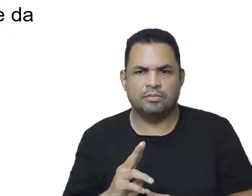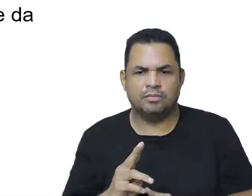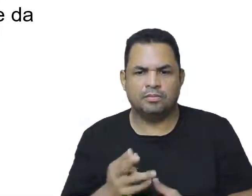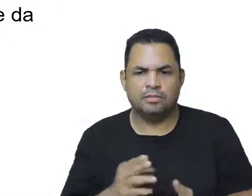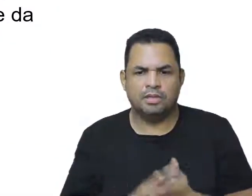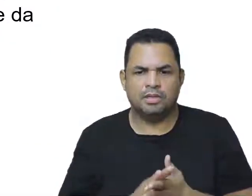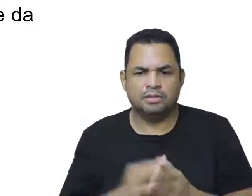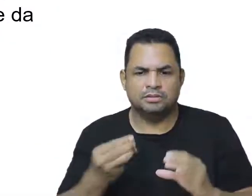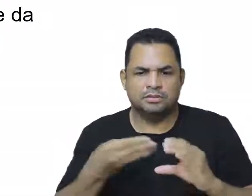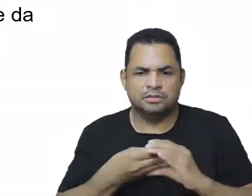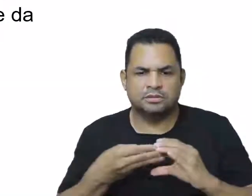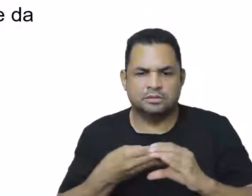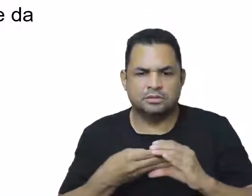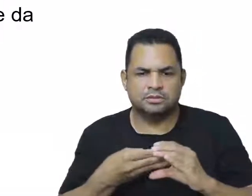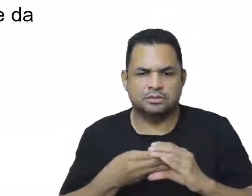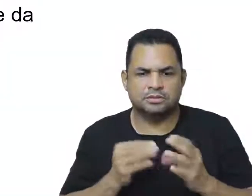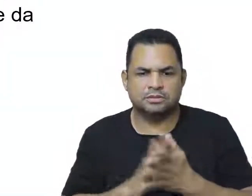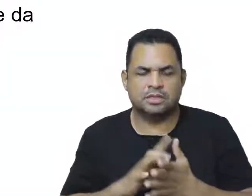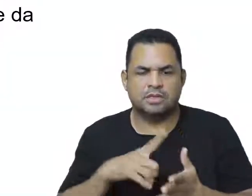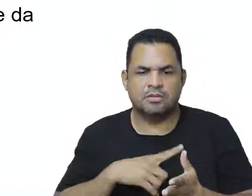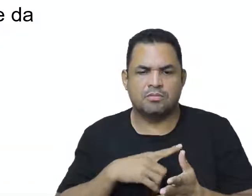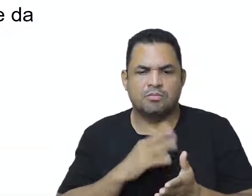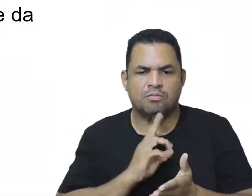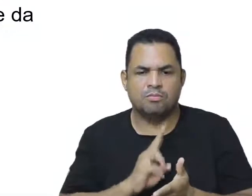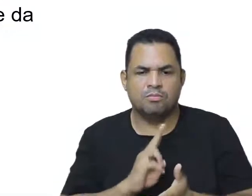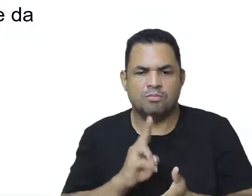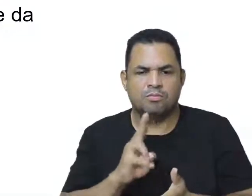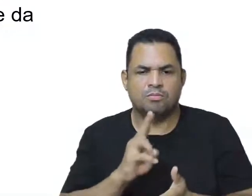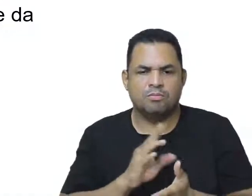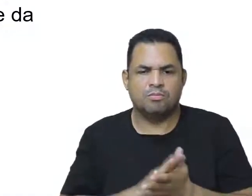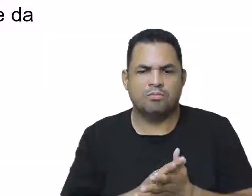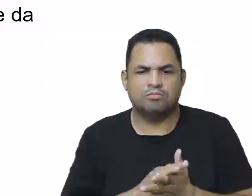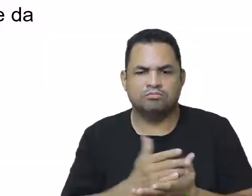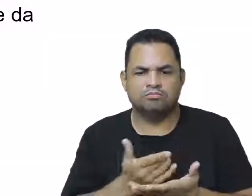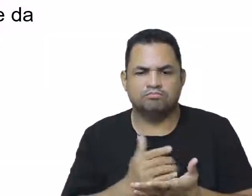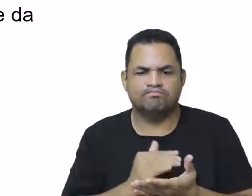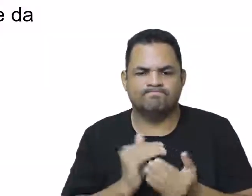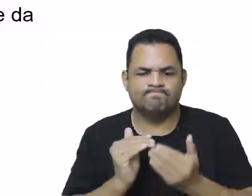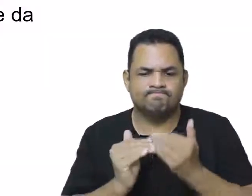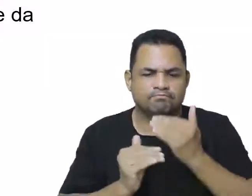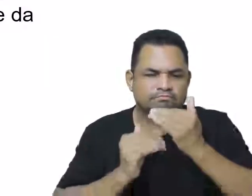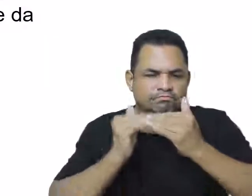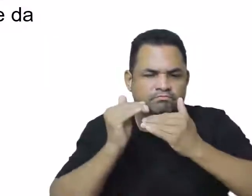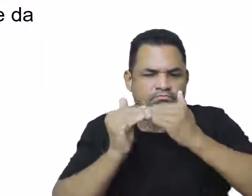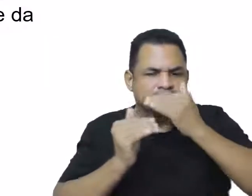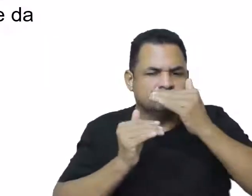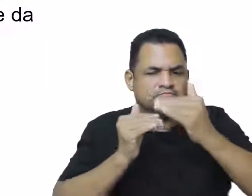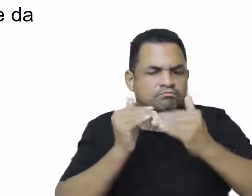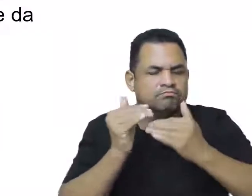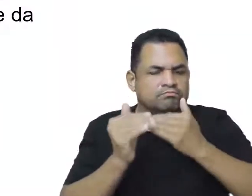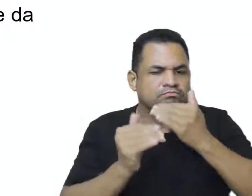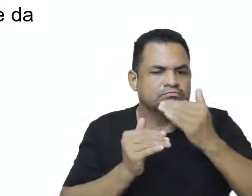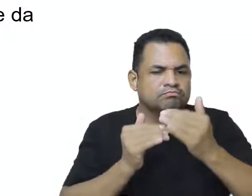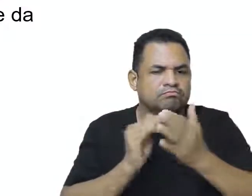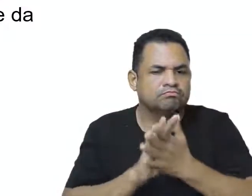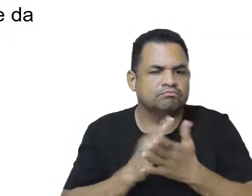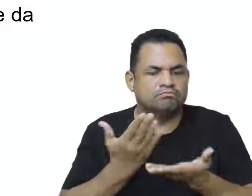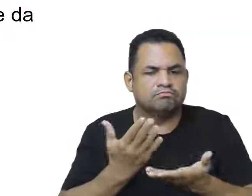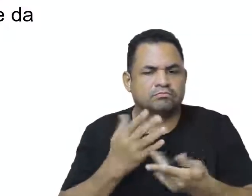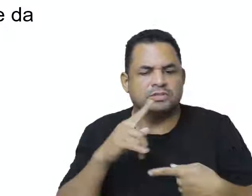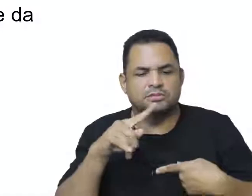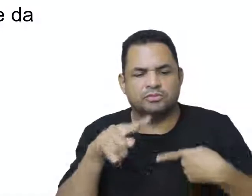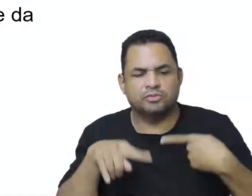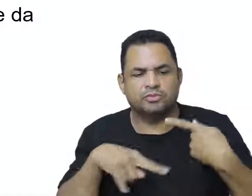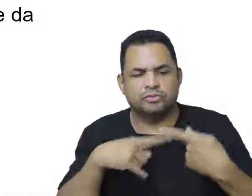essa célula ela vai passar por um processo de, digamos, maturação, para que ela sirva para exercer